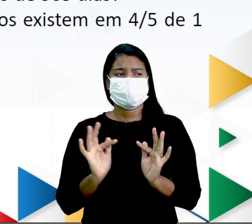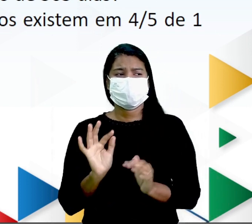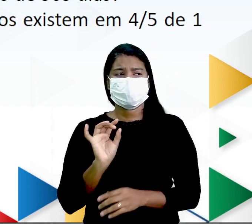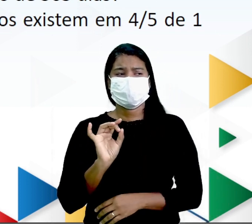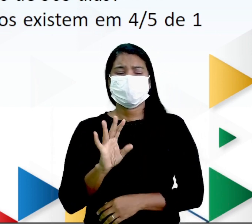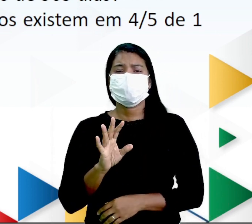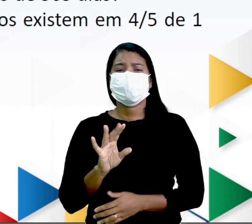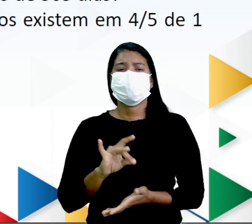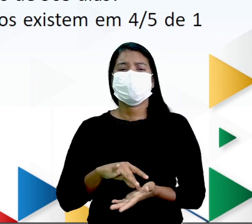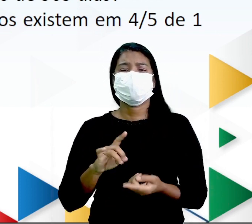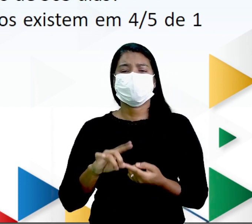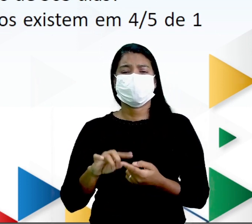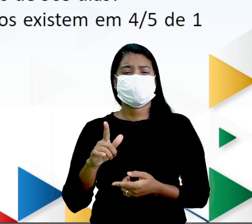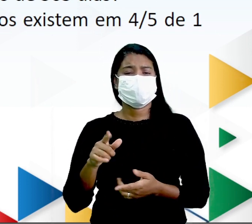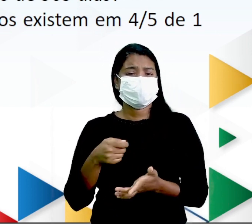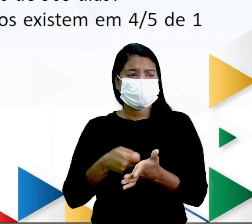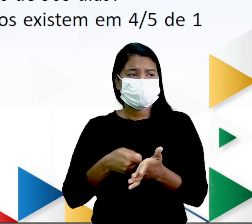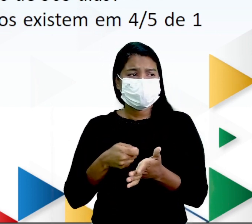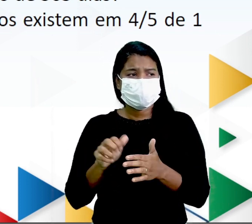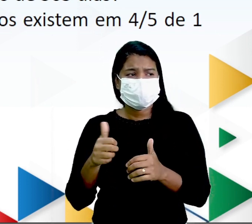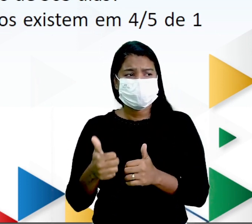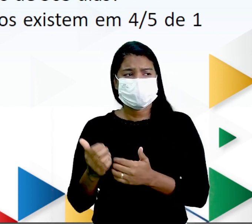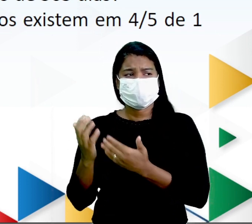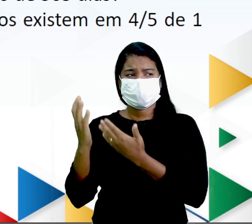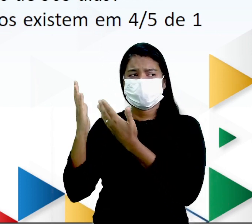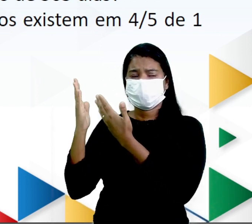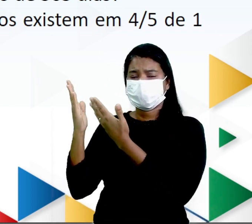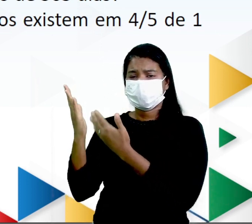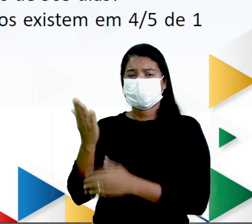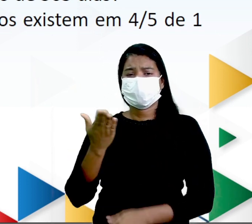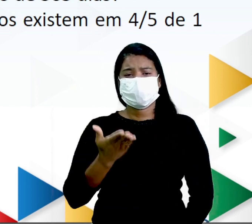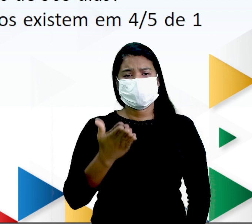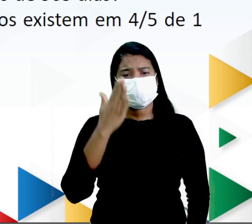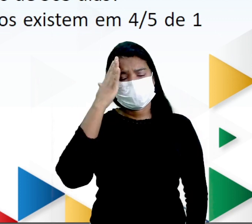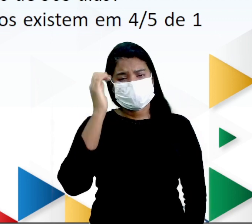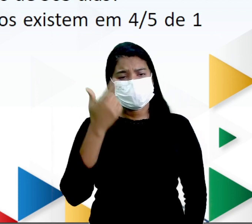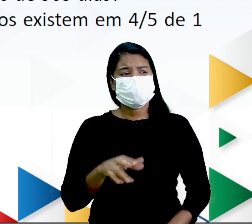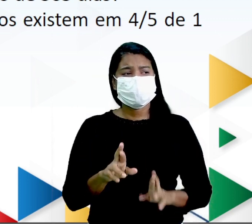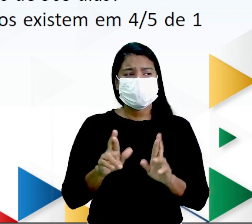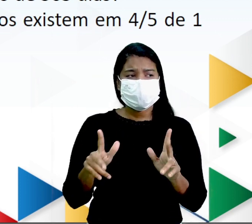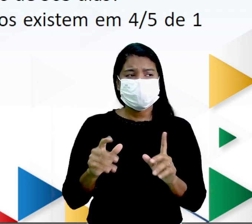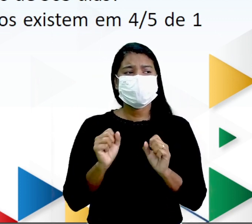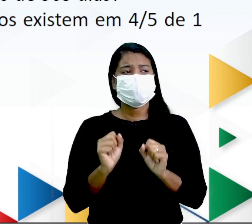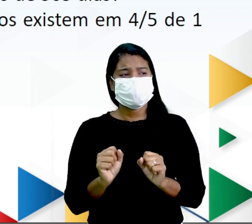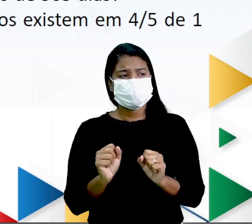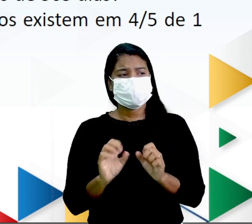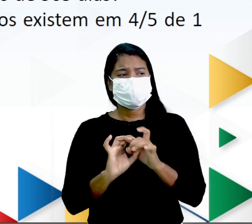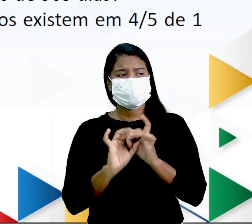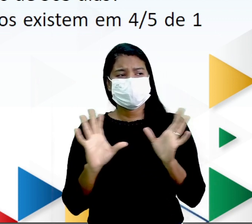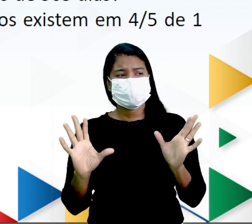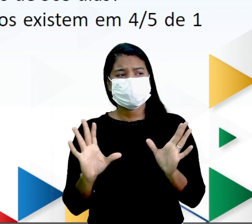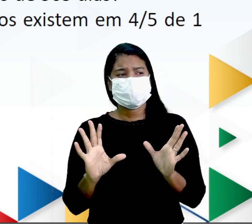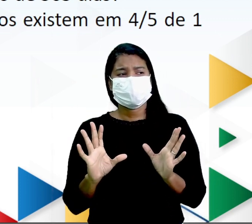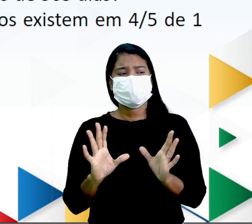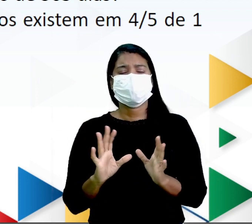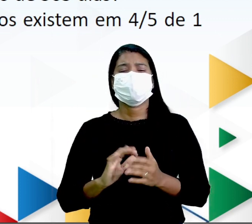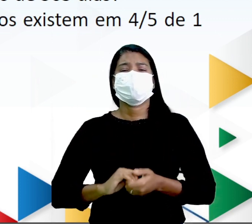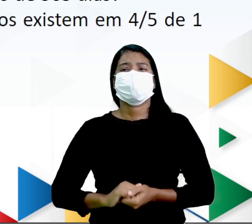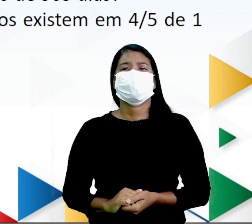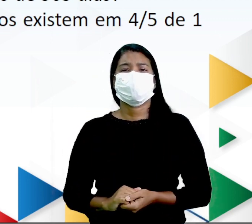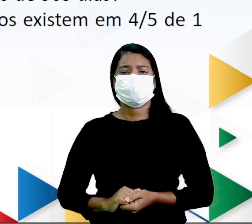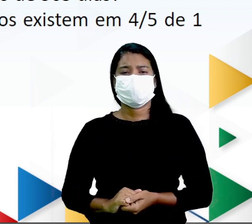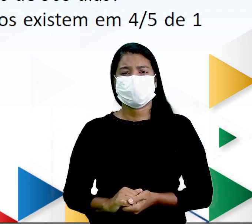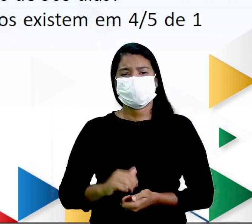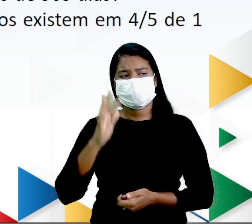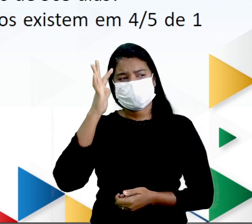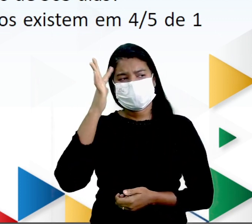mas não é obrigado a seguir a minha forma. Se você souber outra, faça. Faça aquela que lhe dá mais prazer em